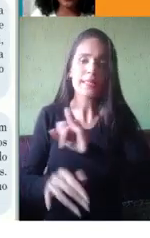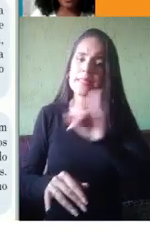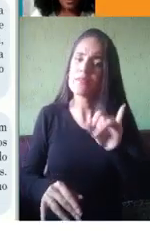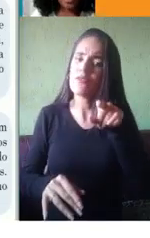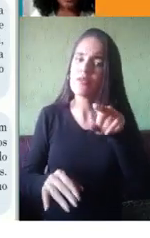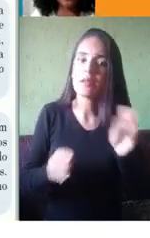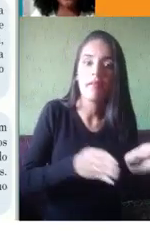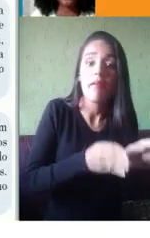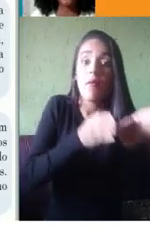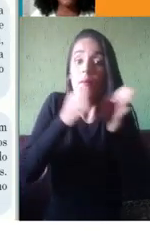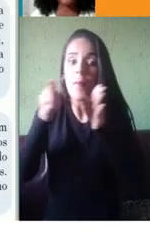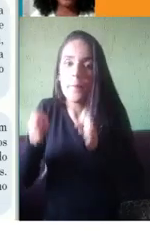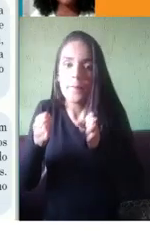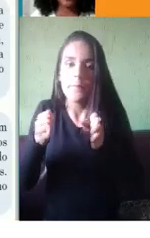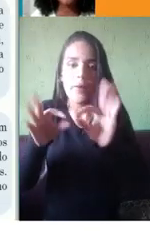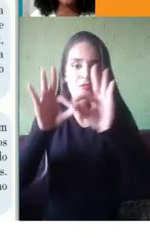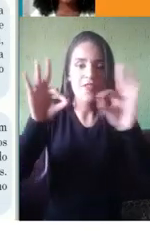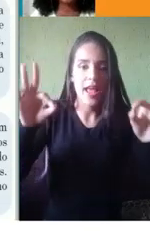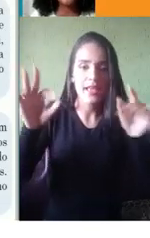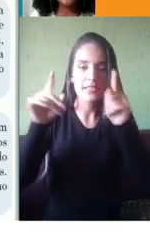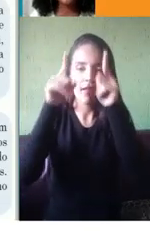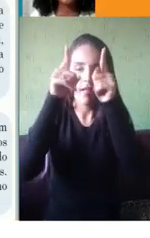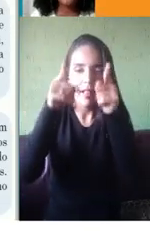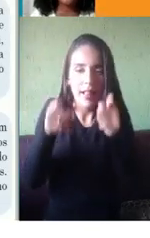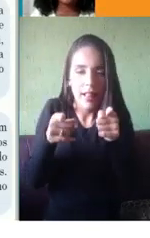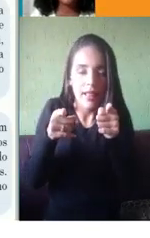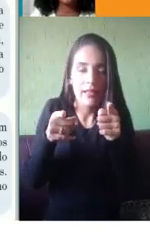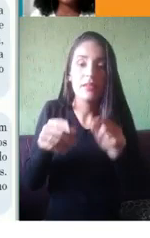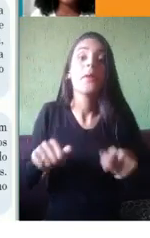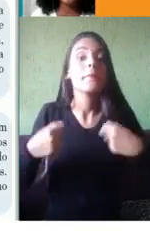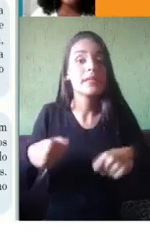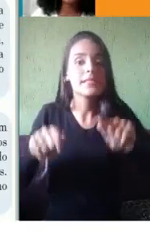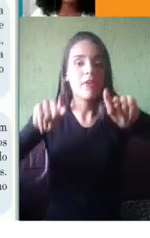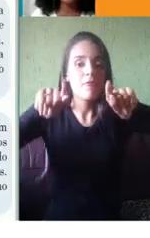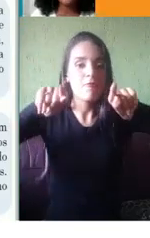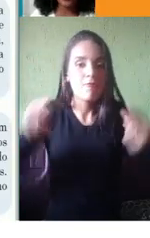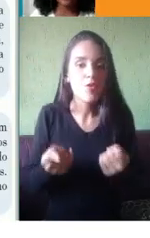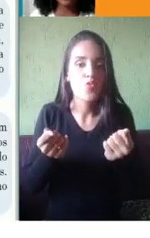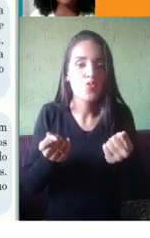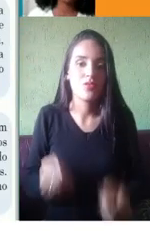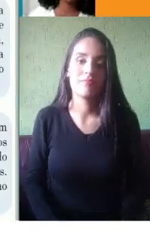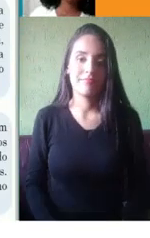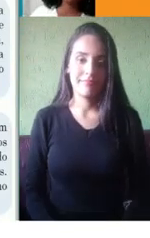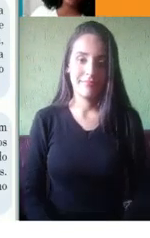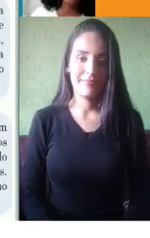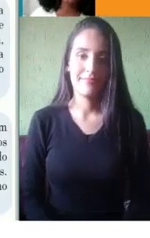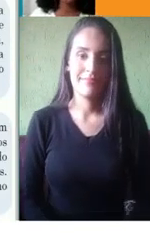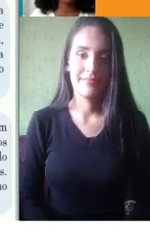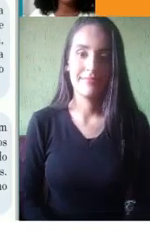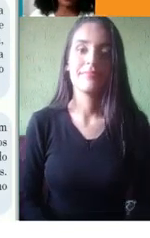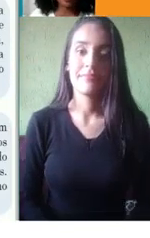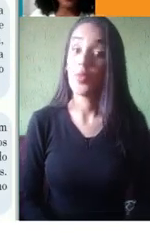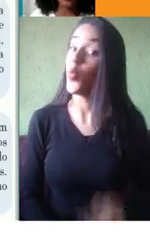o conectivo, deslocar para o meio da frase, porque aí ele vai precisar aparecer entre vírgulas, ou seja, uma vírgula